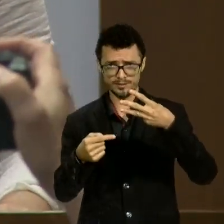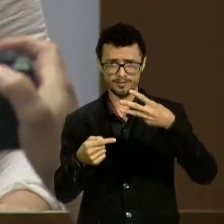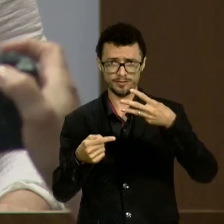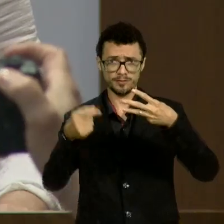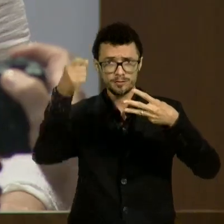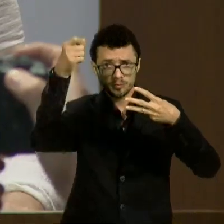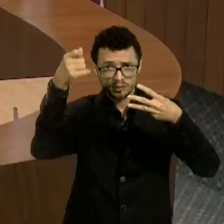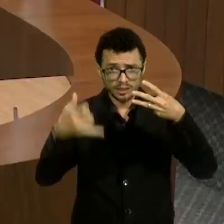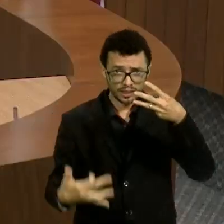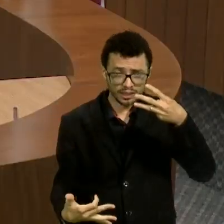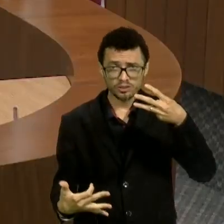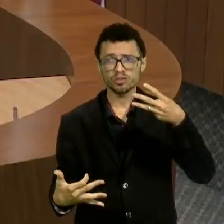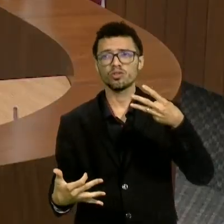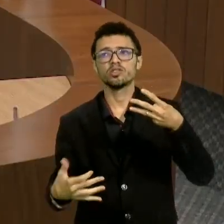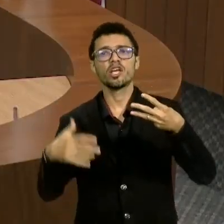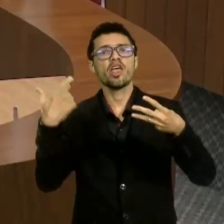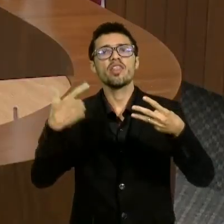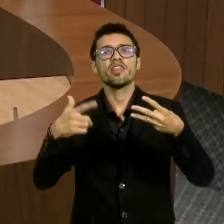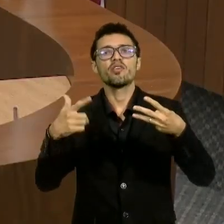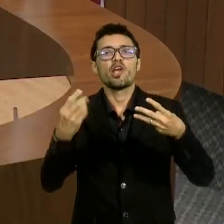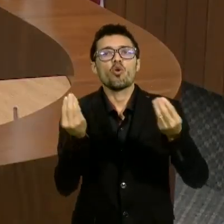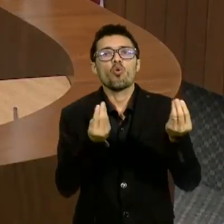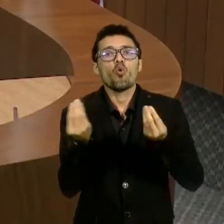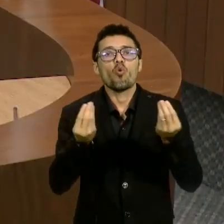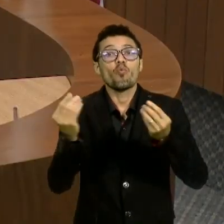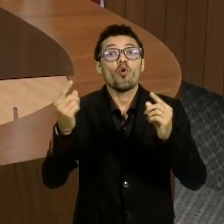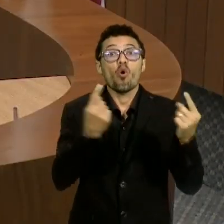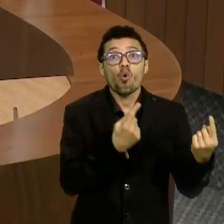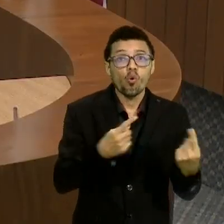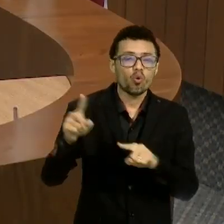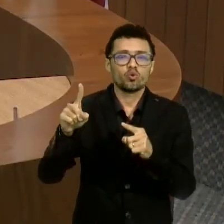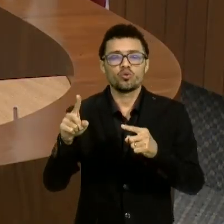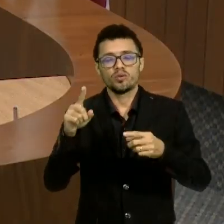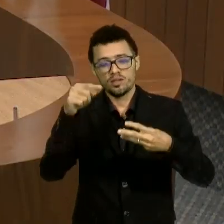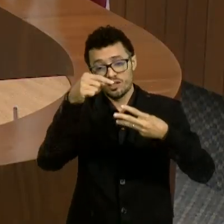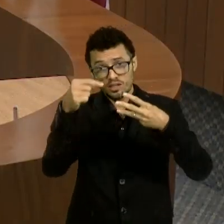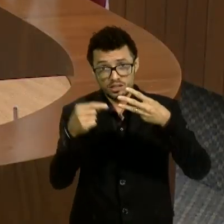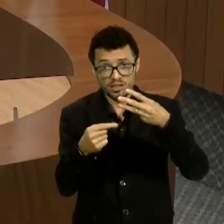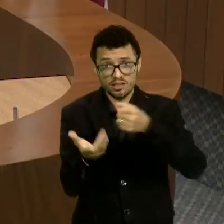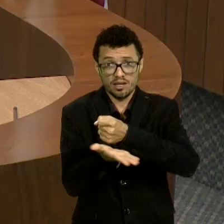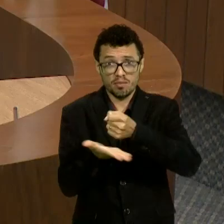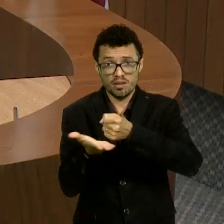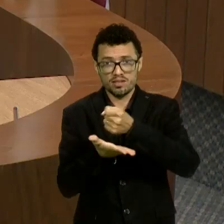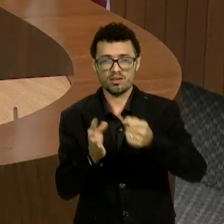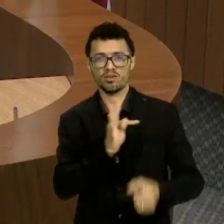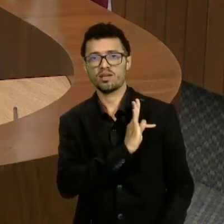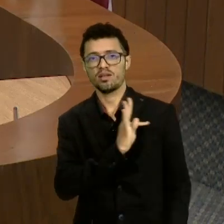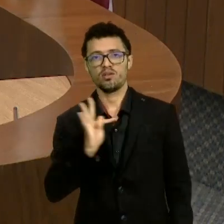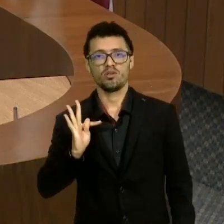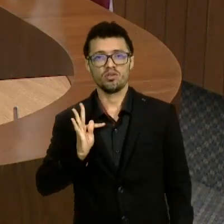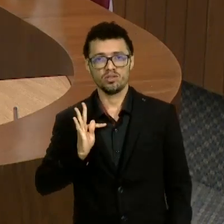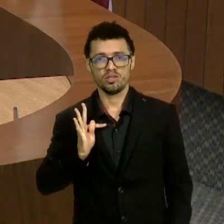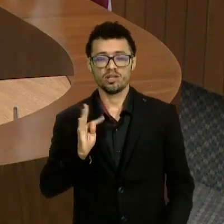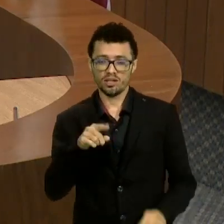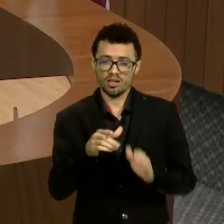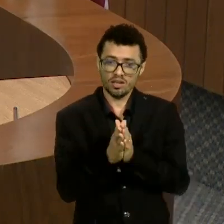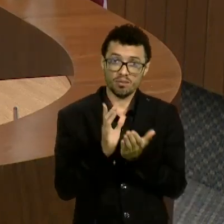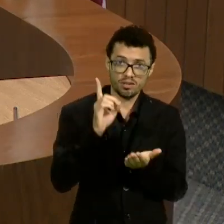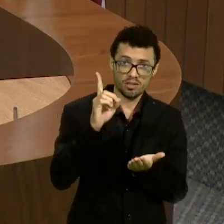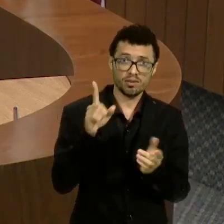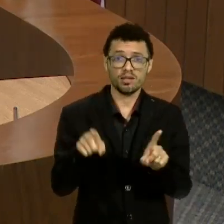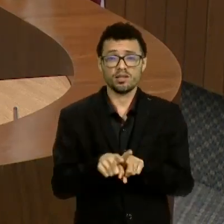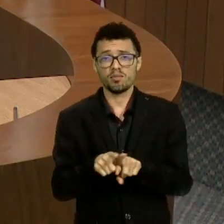irrefutáveis baseado na teologia que é a Bíblia na Biologia que é a